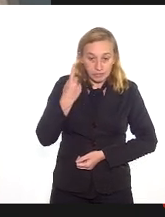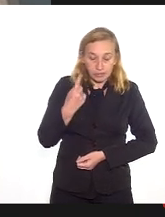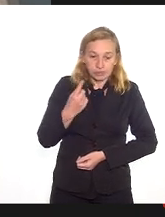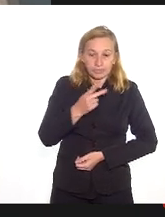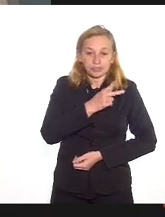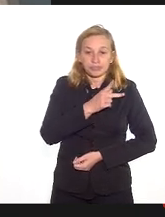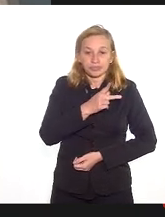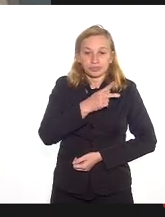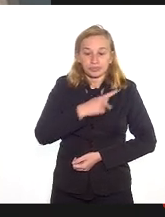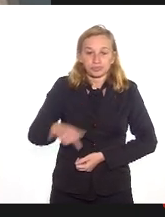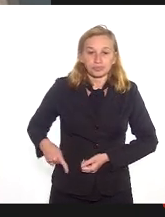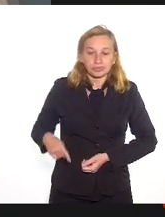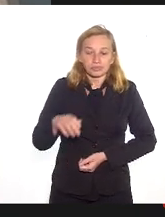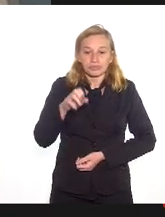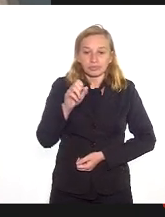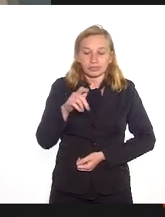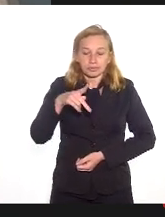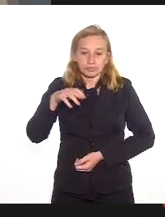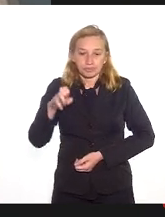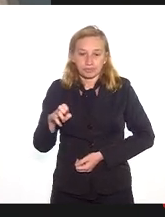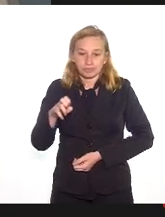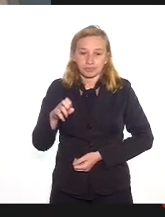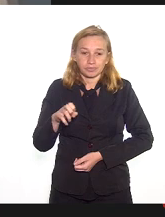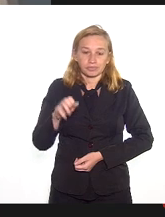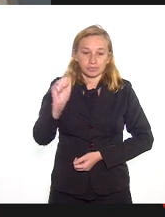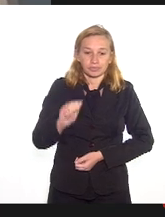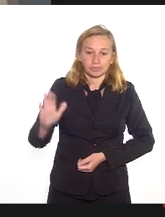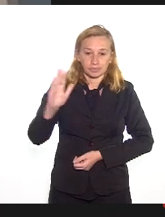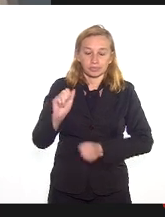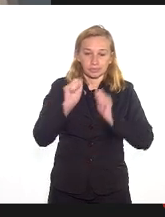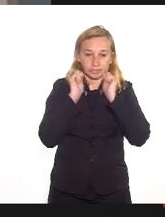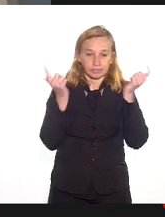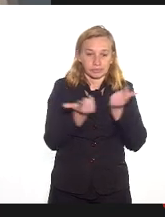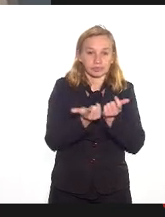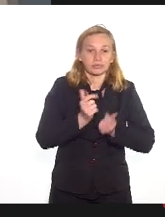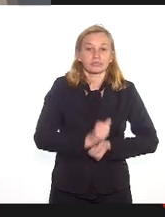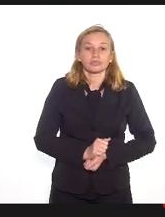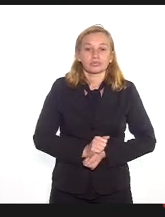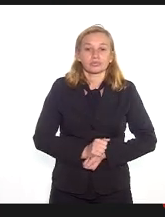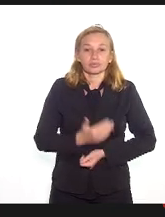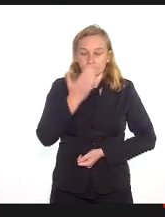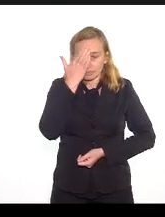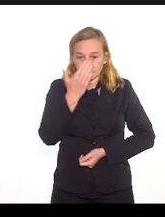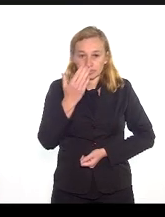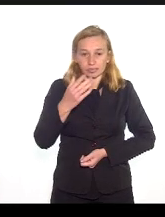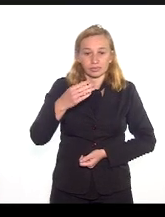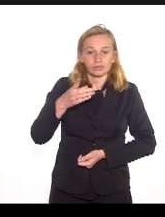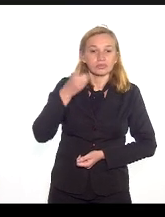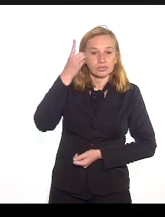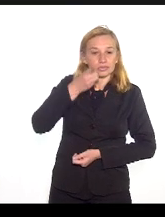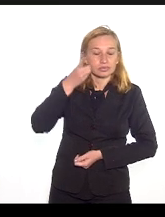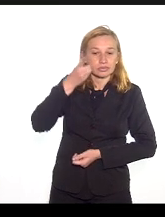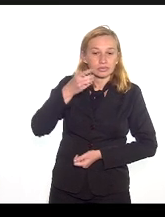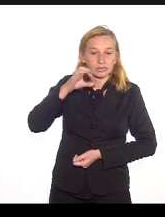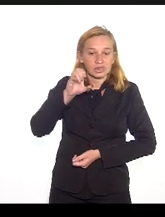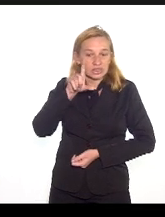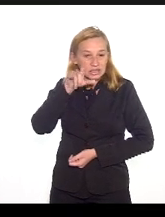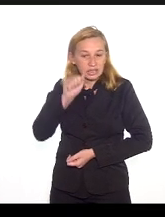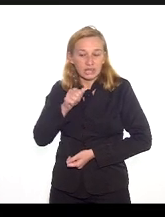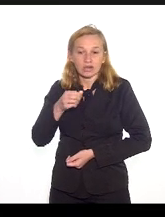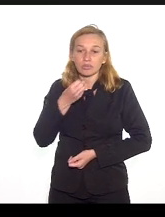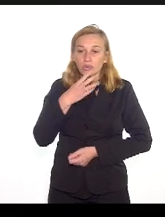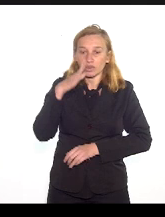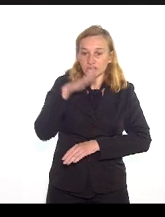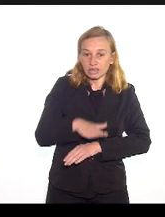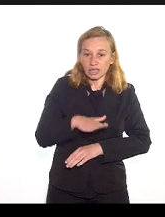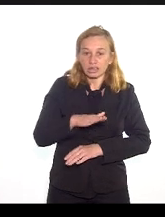e também hoje membro da assessoria da Alerj. Obrigada, deputada Célia. Boa